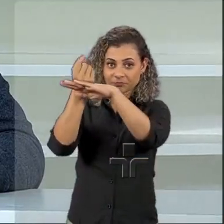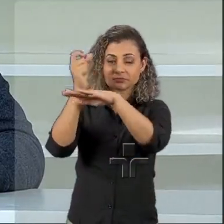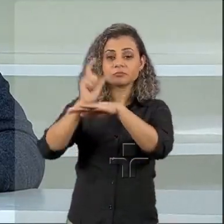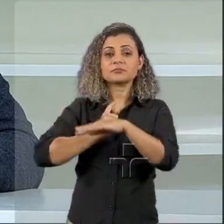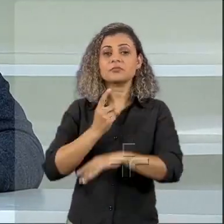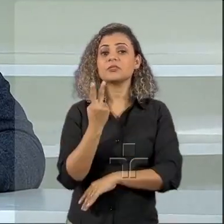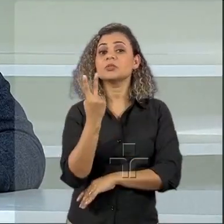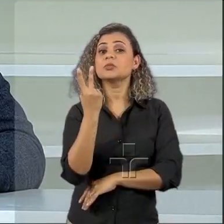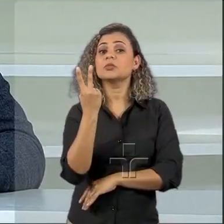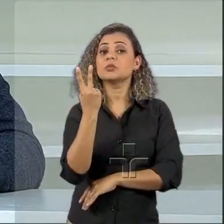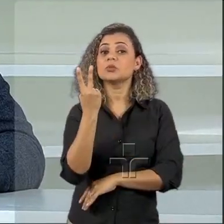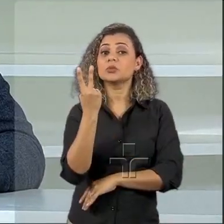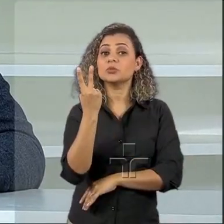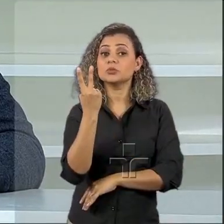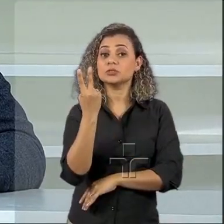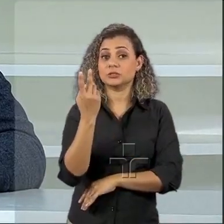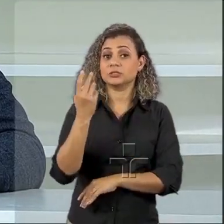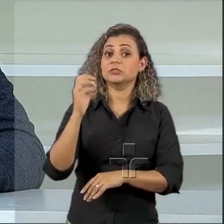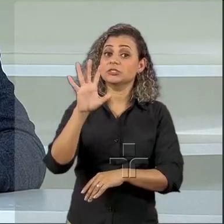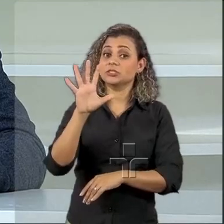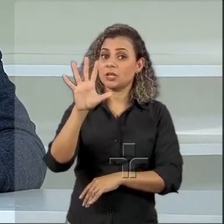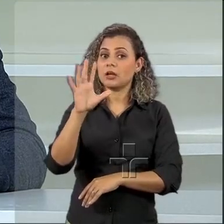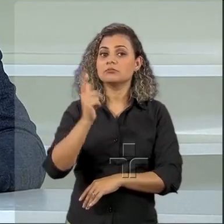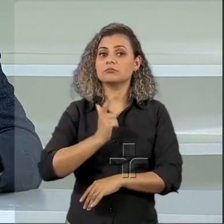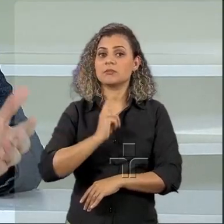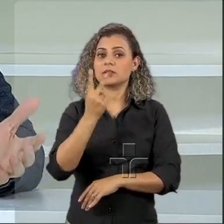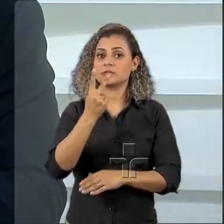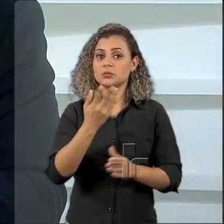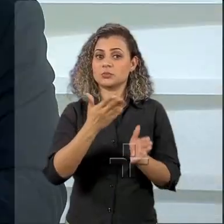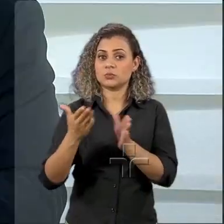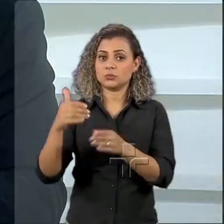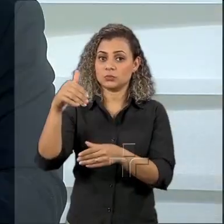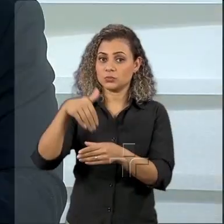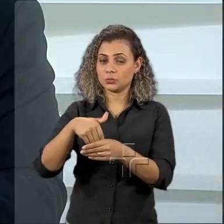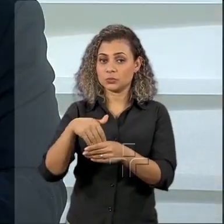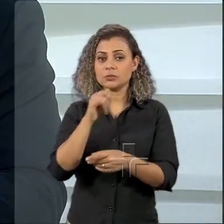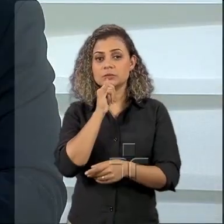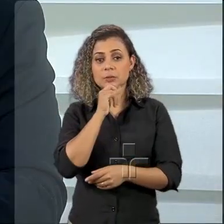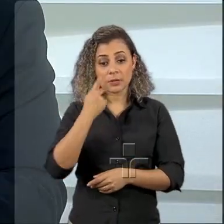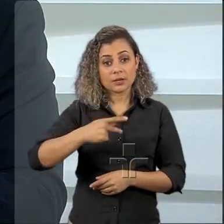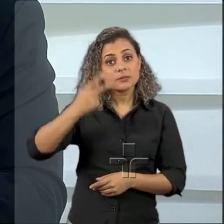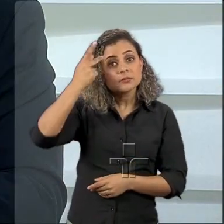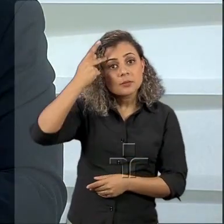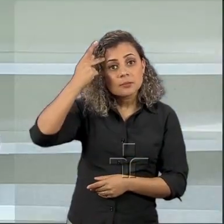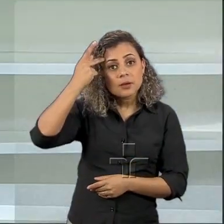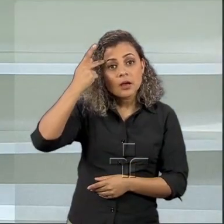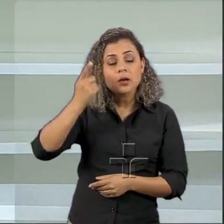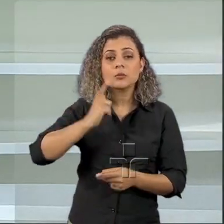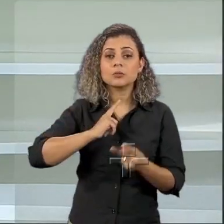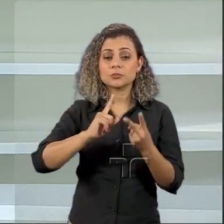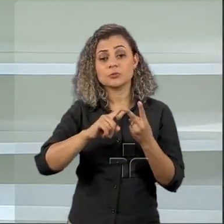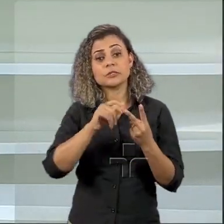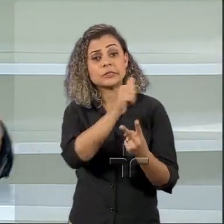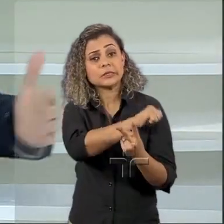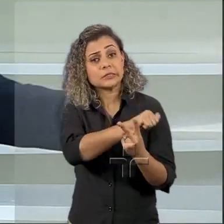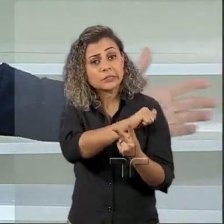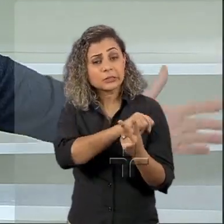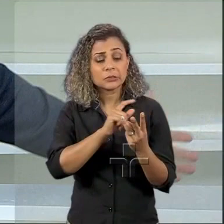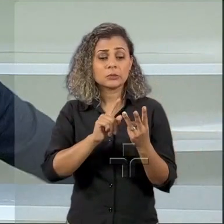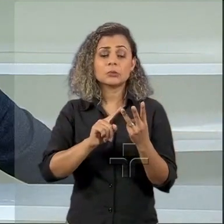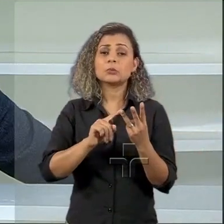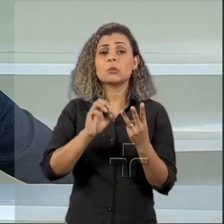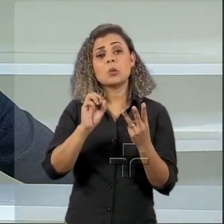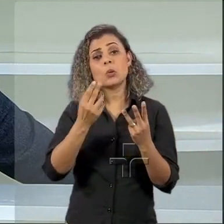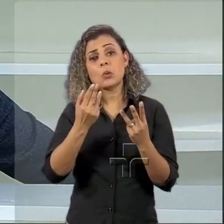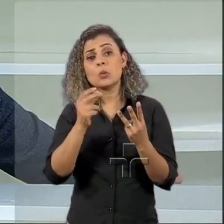vão ter segundo turno, né? Mas você vai pegar o caso de São Paulo, ou você vai pegar o caso do Rio, ou você vai pegar o